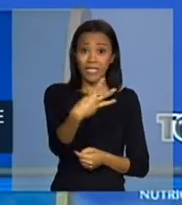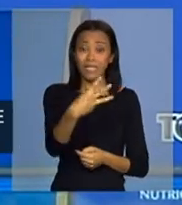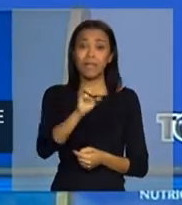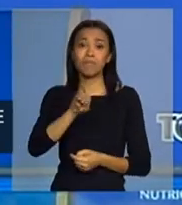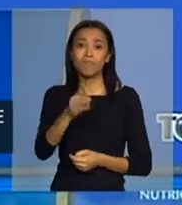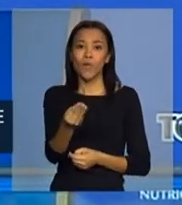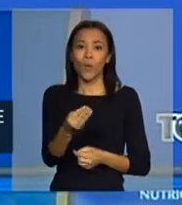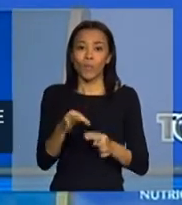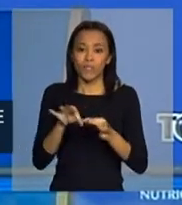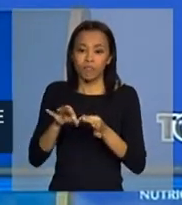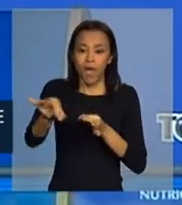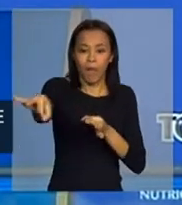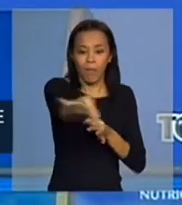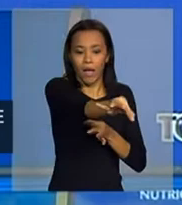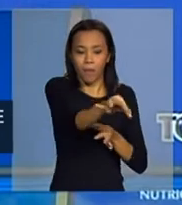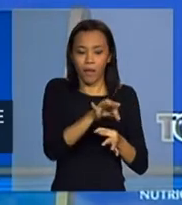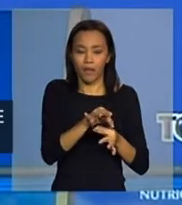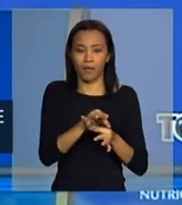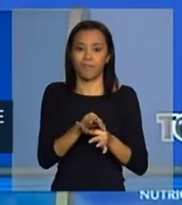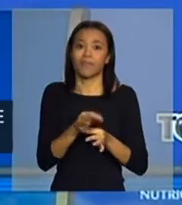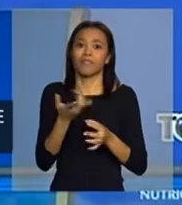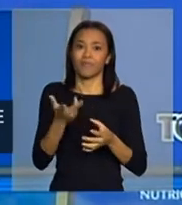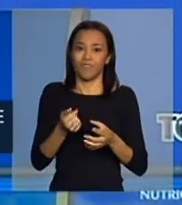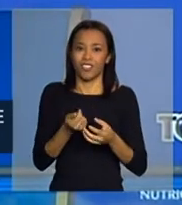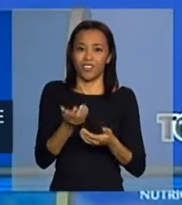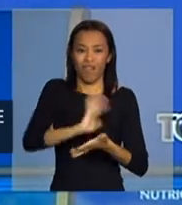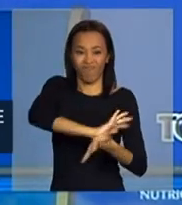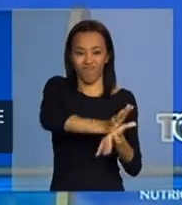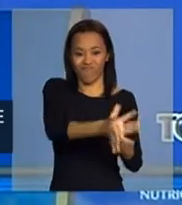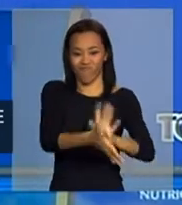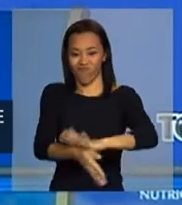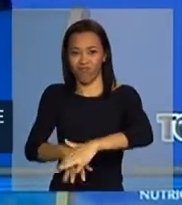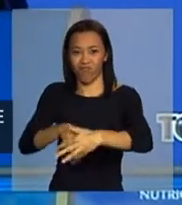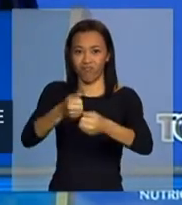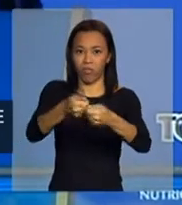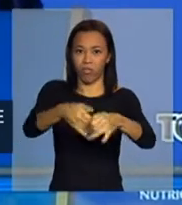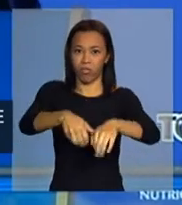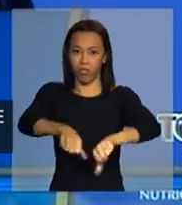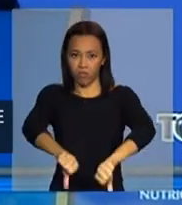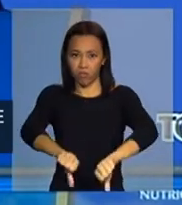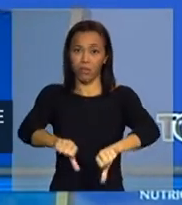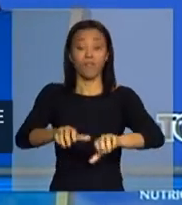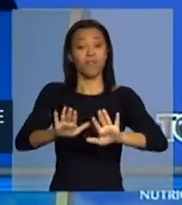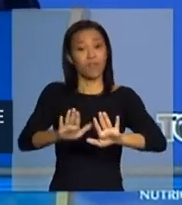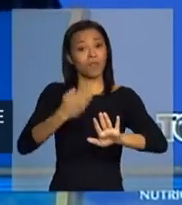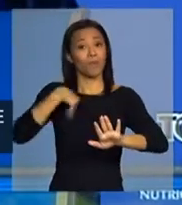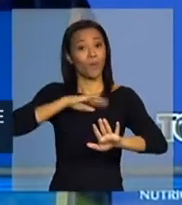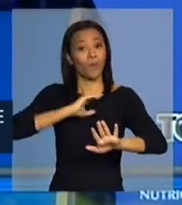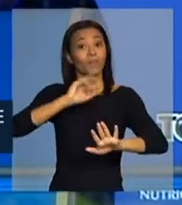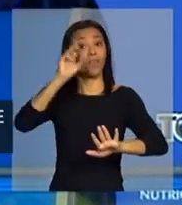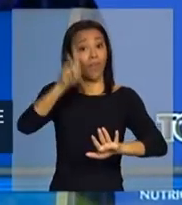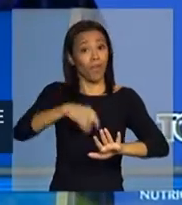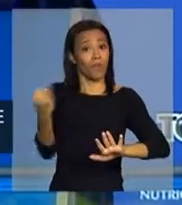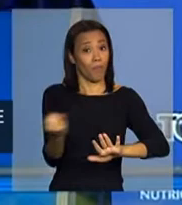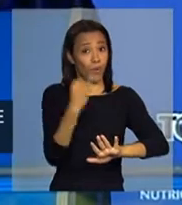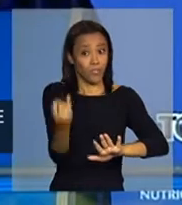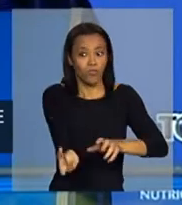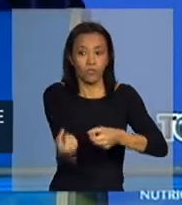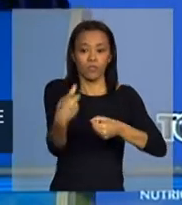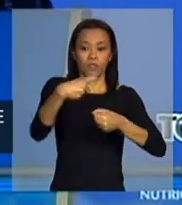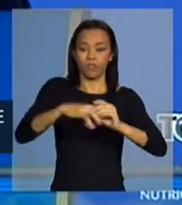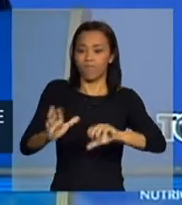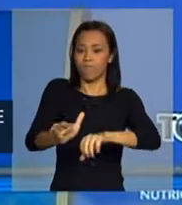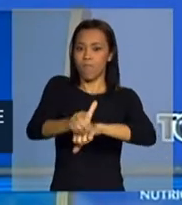hectares de pastagens degradadas. E, para nós, é importantíssimo reverter esse